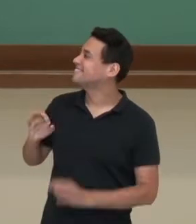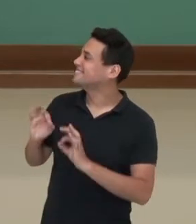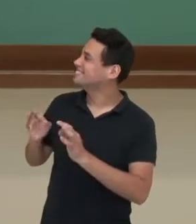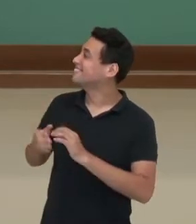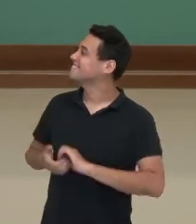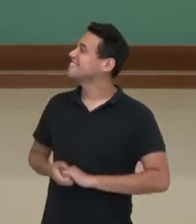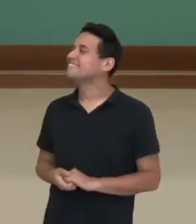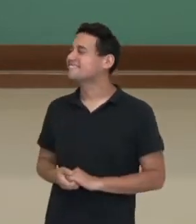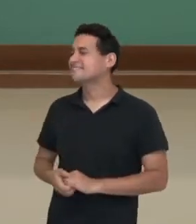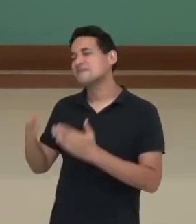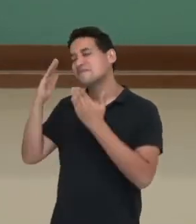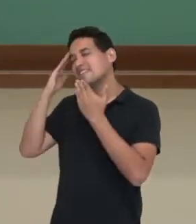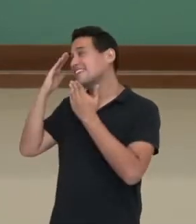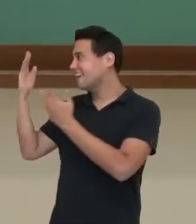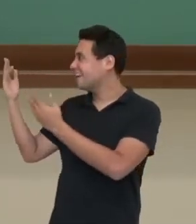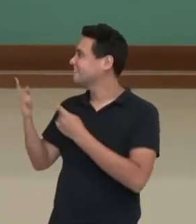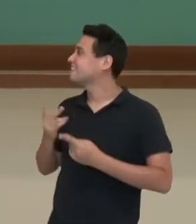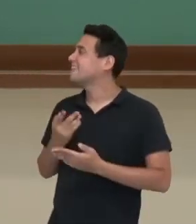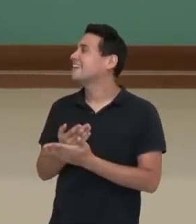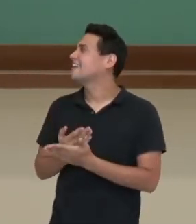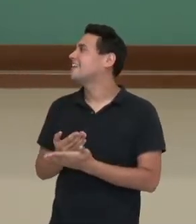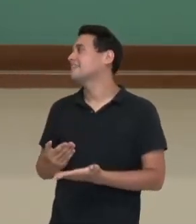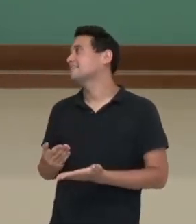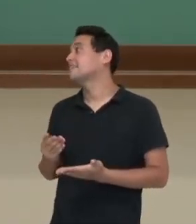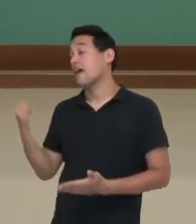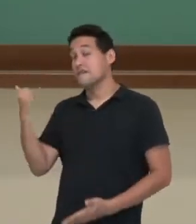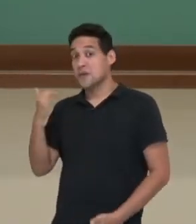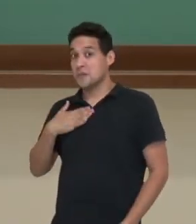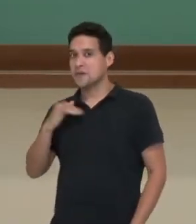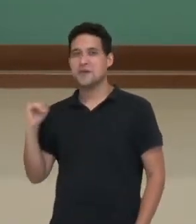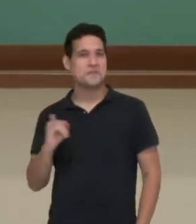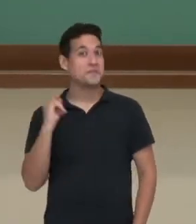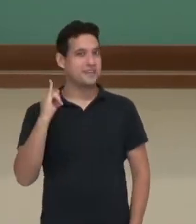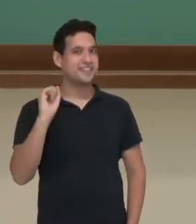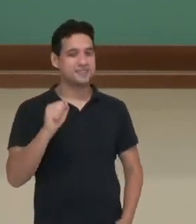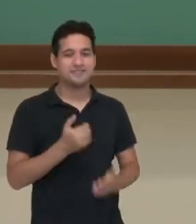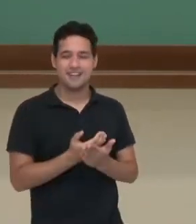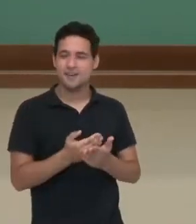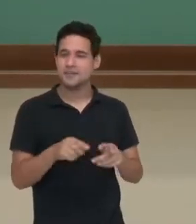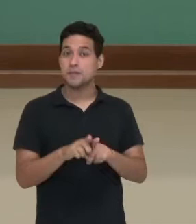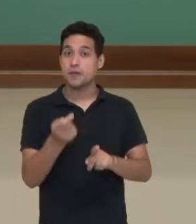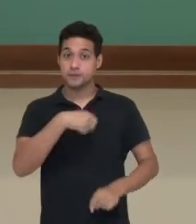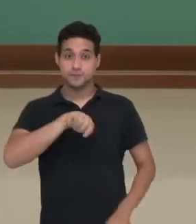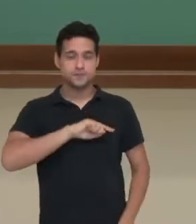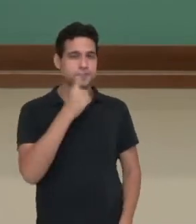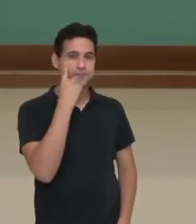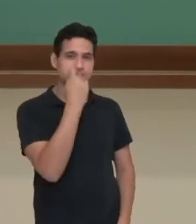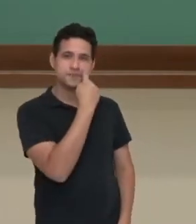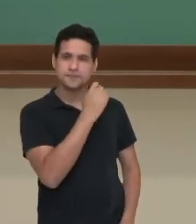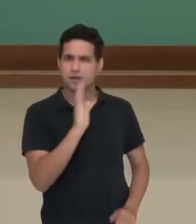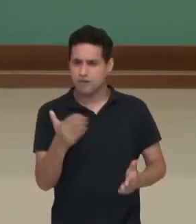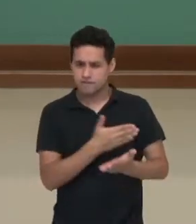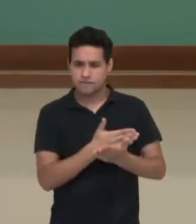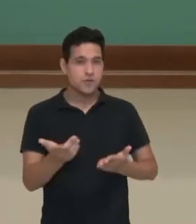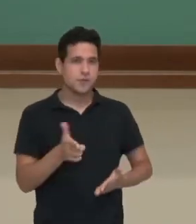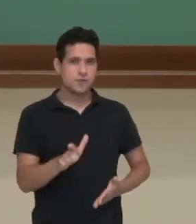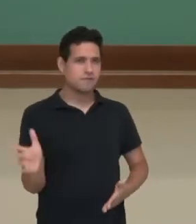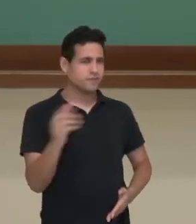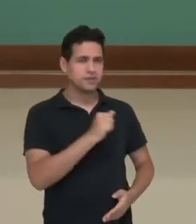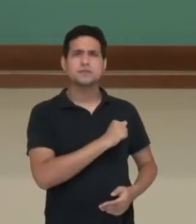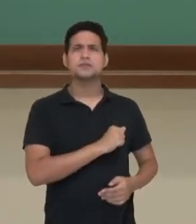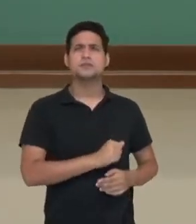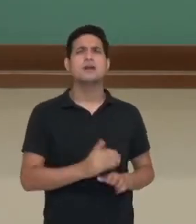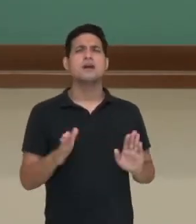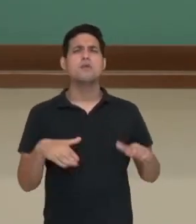Kelvin! Seja bem-vindo à nossa aula. Você é muito importante para nós. E agora, vamos seguir? Vamos ver